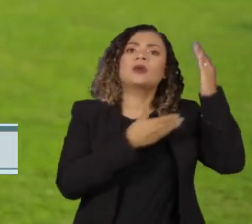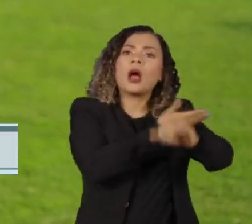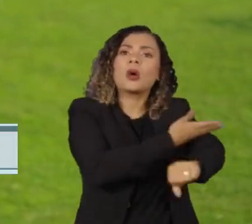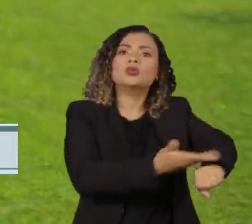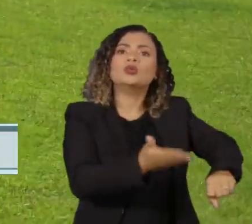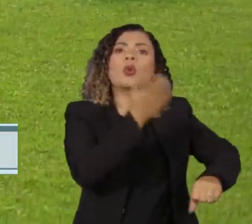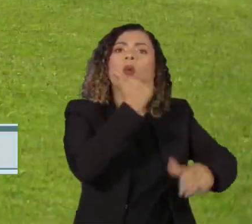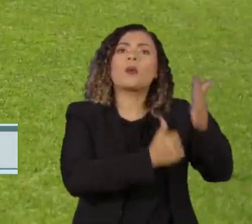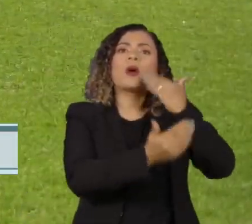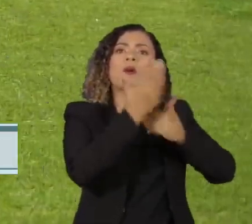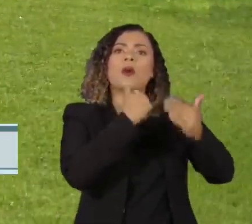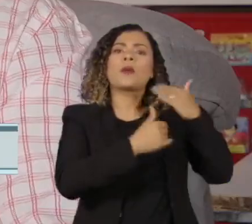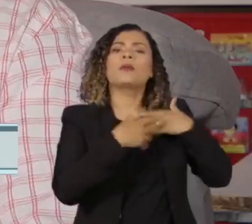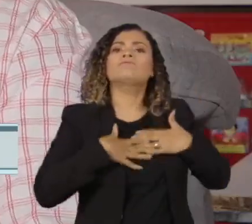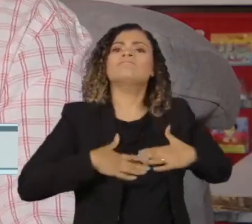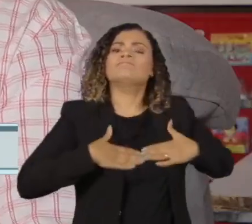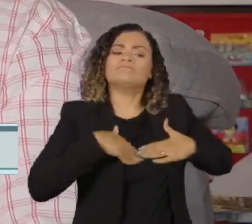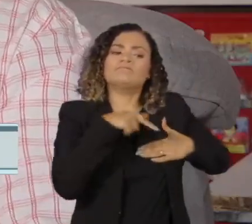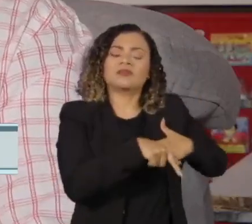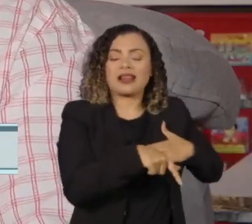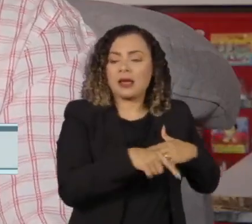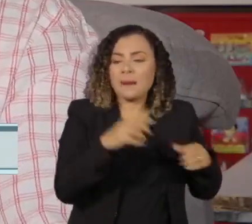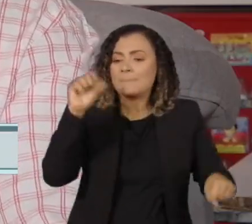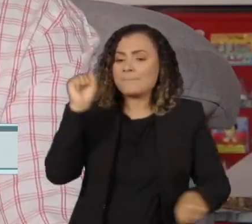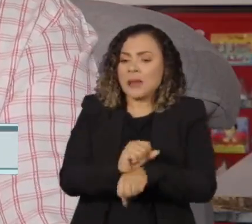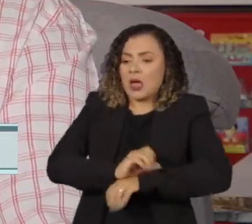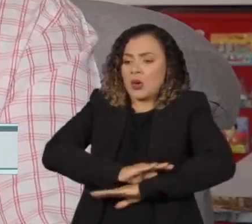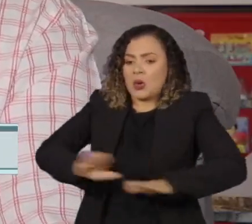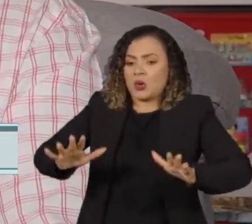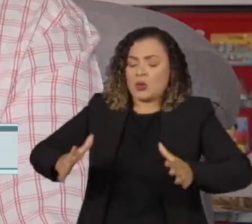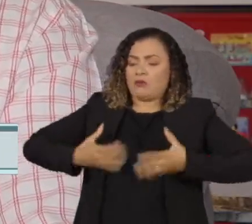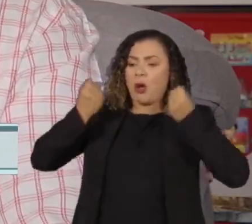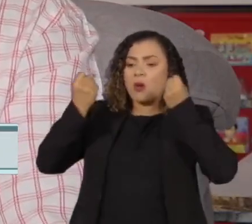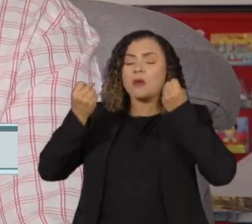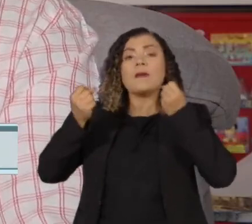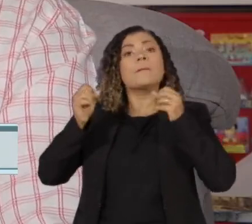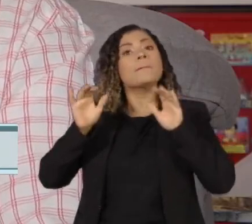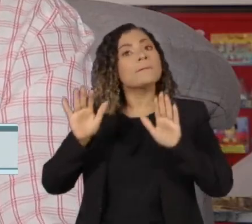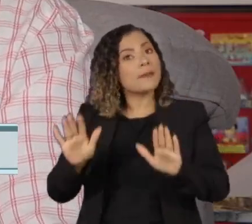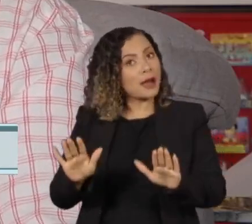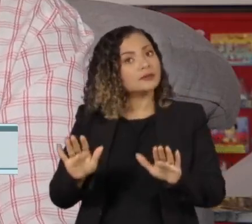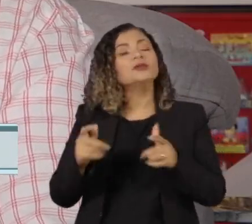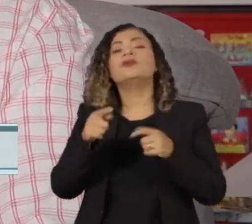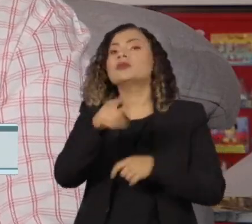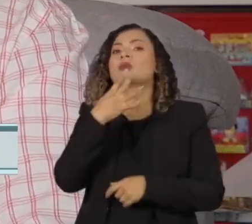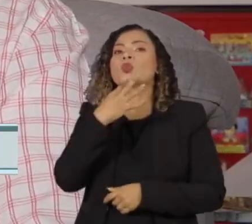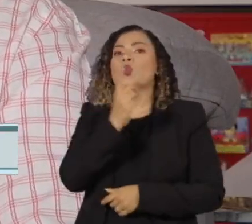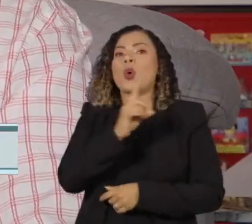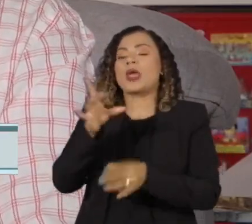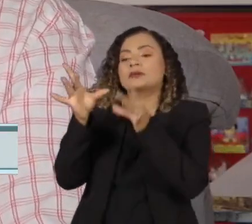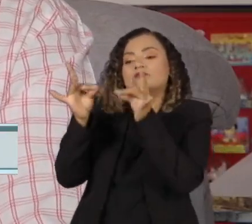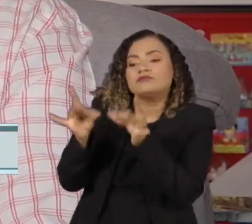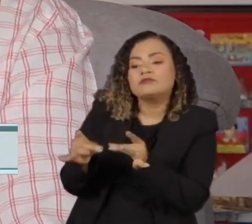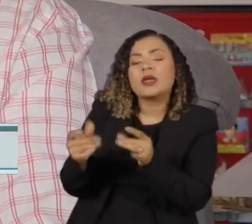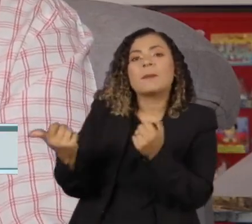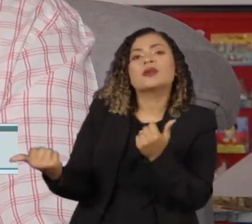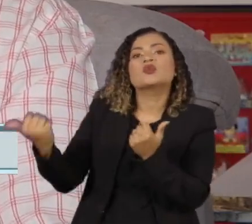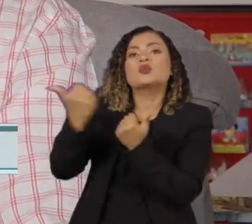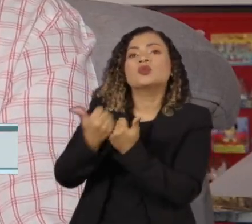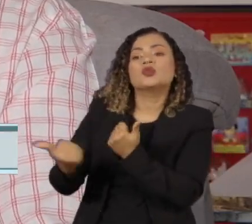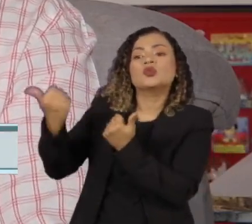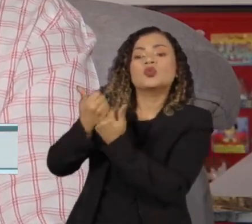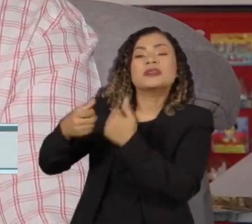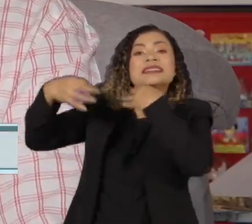de alguma forma te satisfaziam. E outra, pode, porque você não tem o conhecimento necessário para fazer as